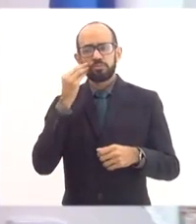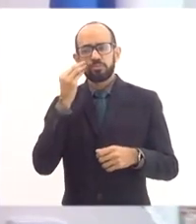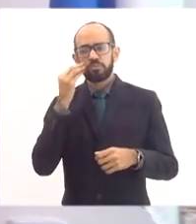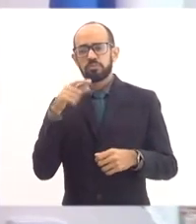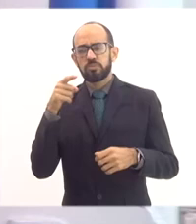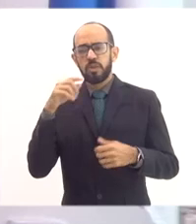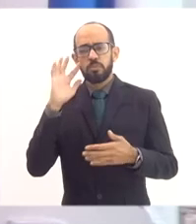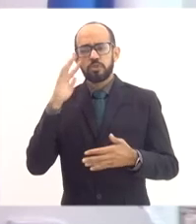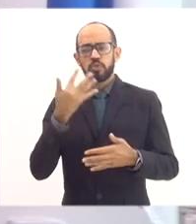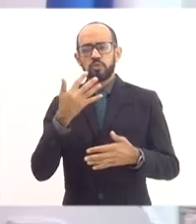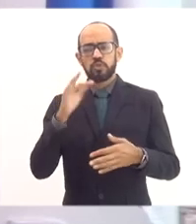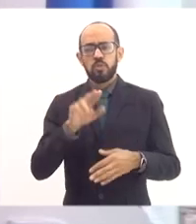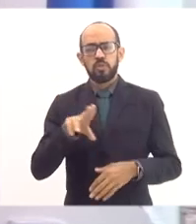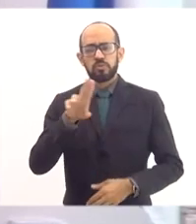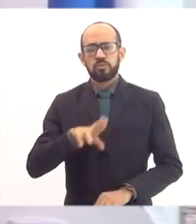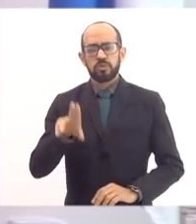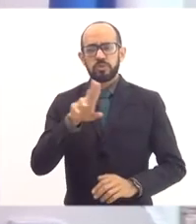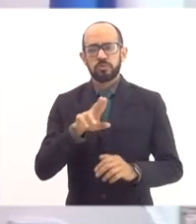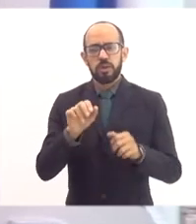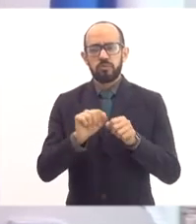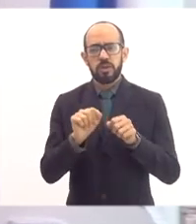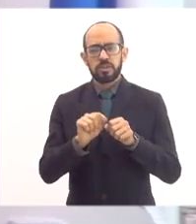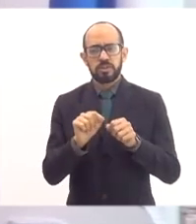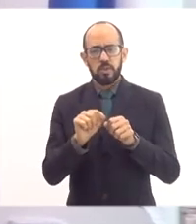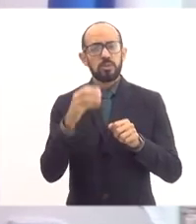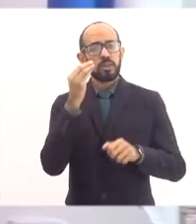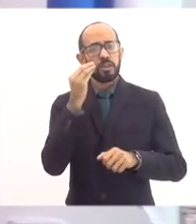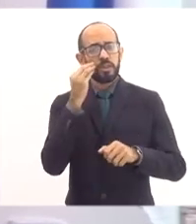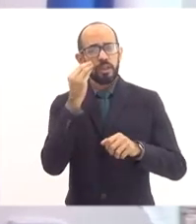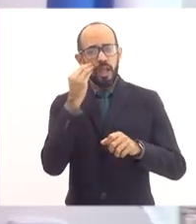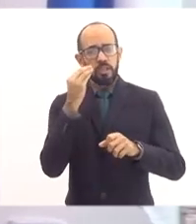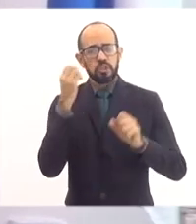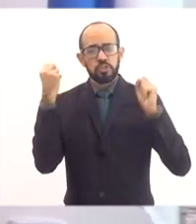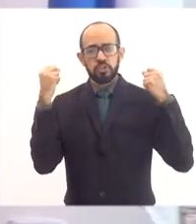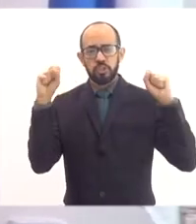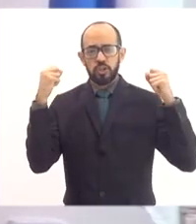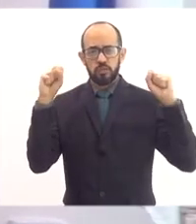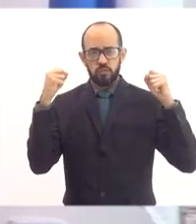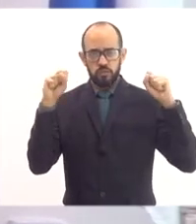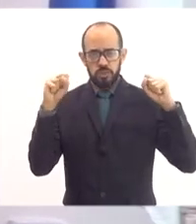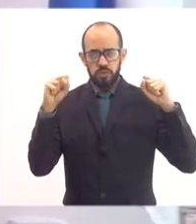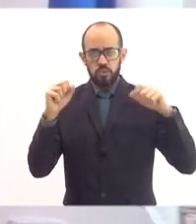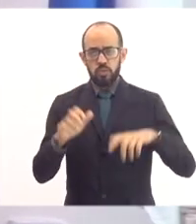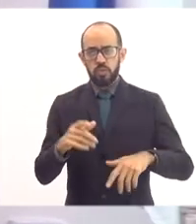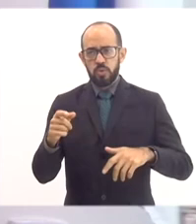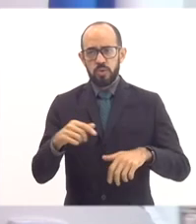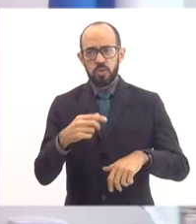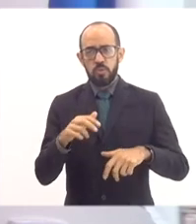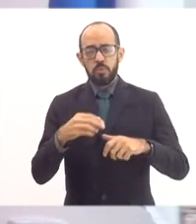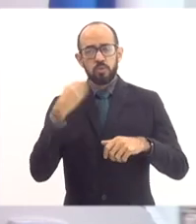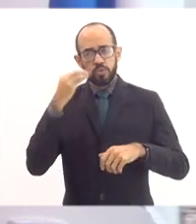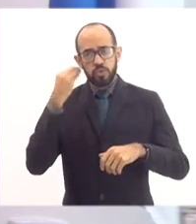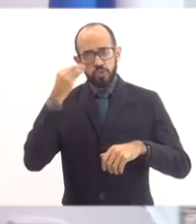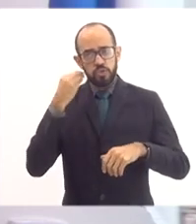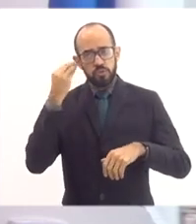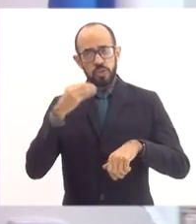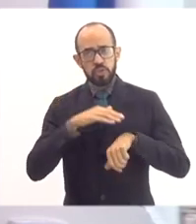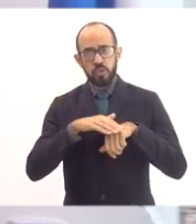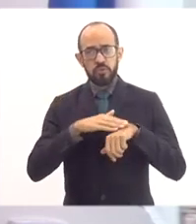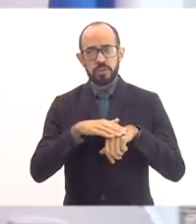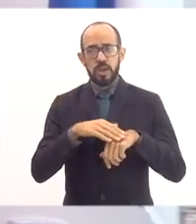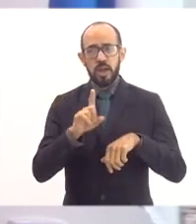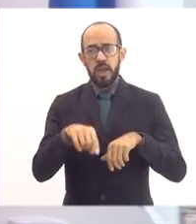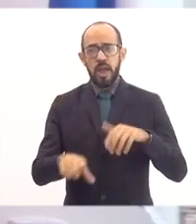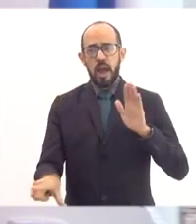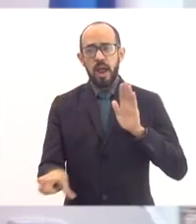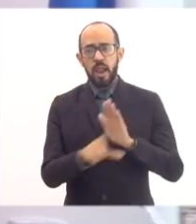solução jurídica para a realização do TAF amplo, lembrando que o motivo da gente estar aqui conversando é a lei de